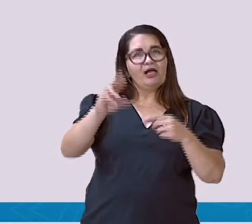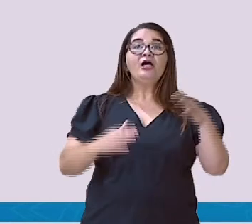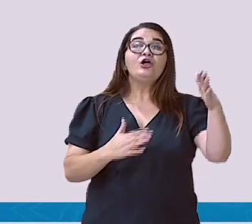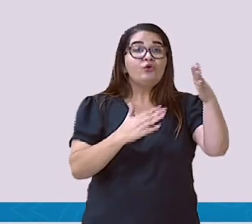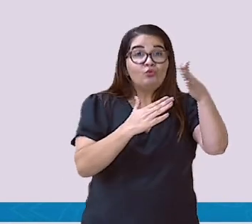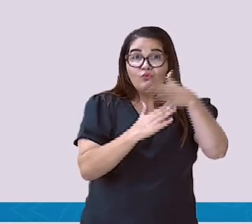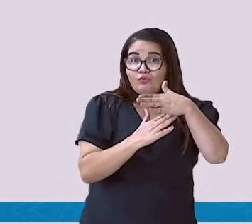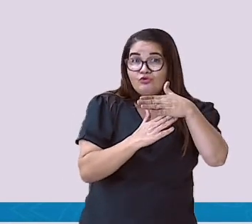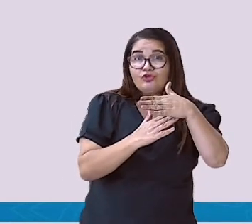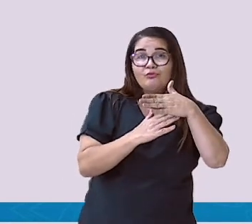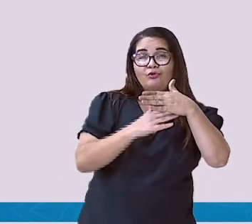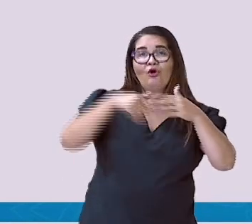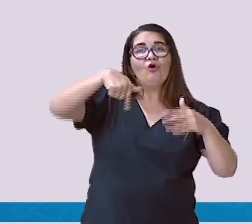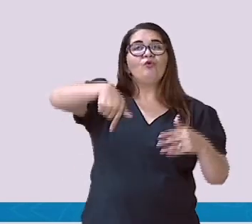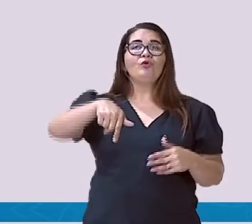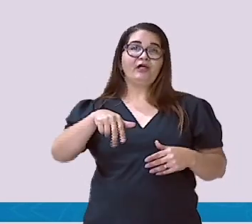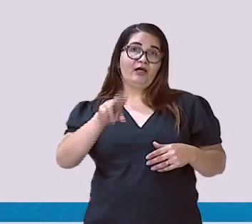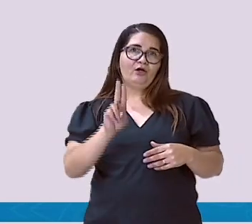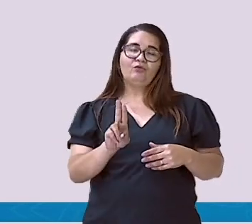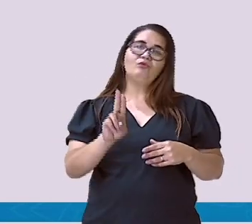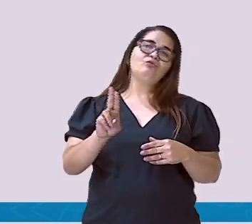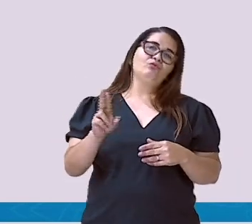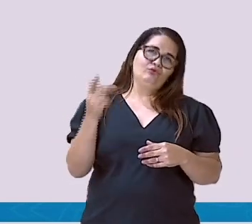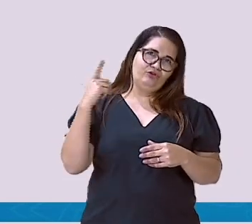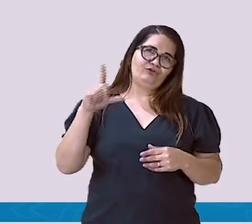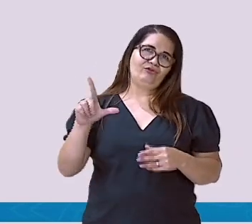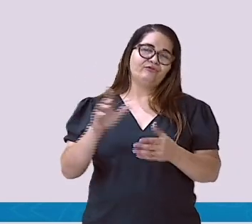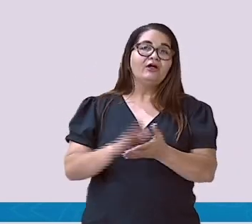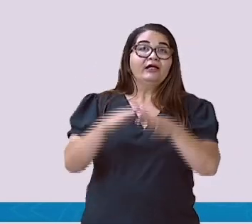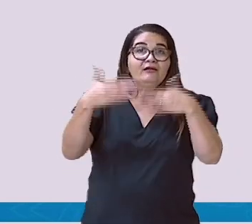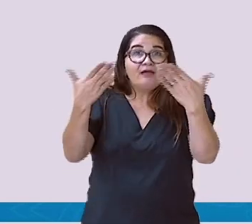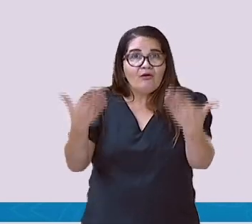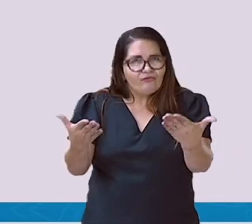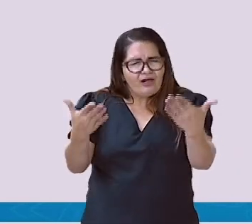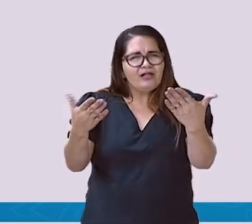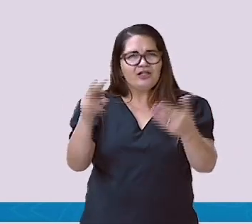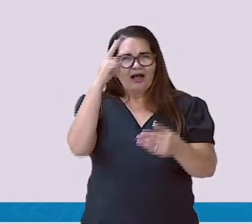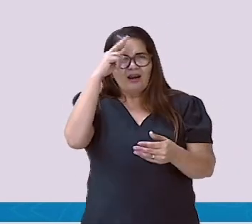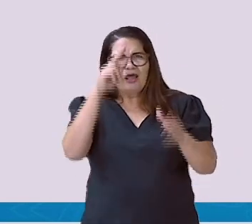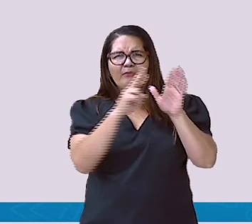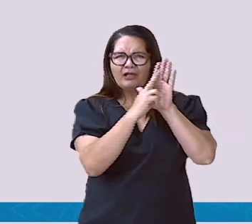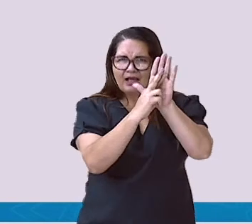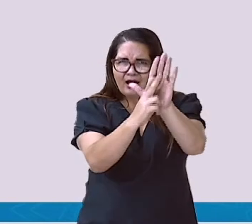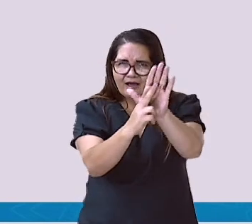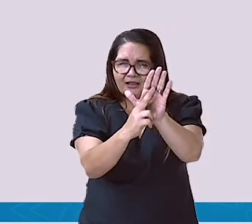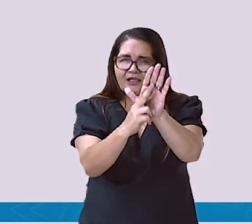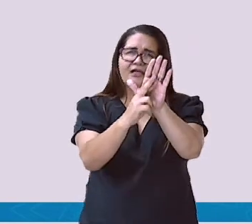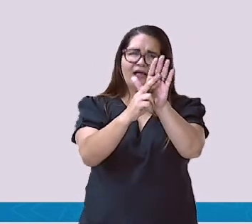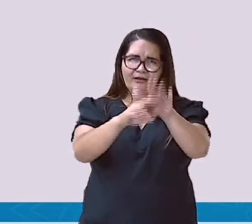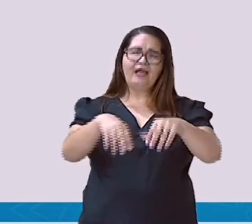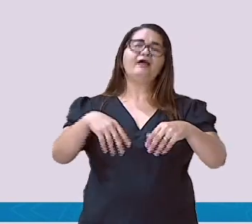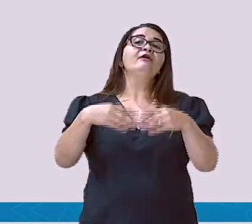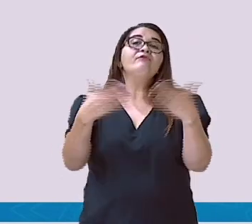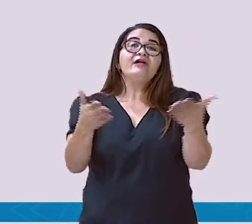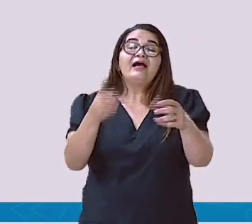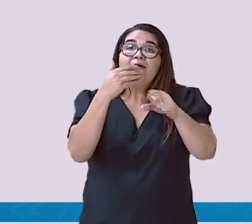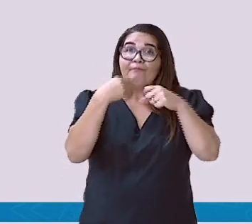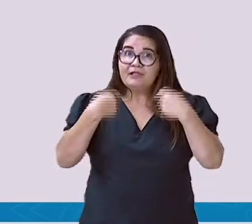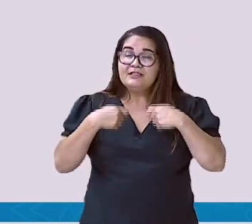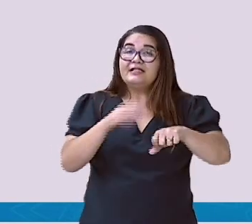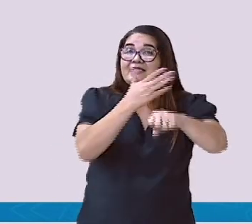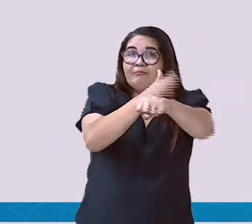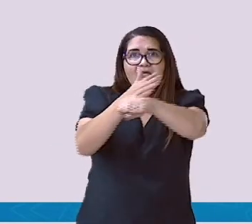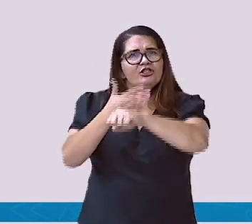o QU novamente. Então, para essas palavras, com aquelas regrinhas que aprendemos anteriormente, fica muito mais